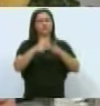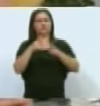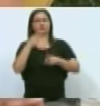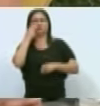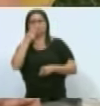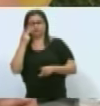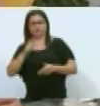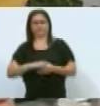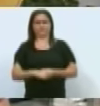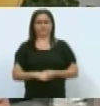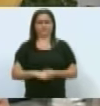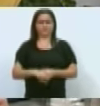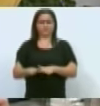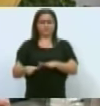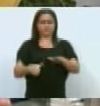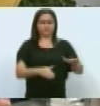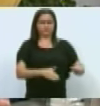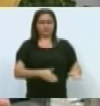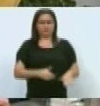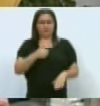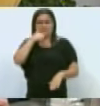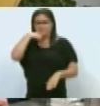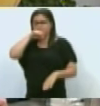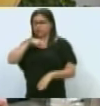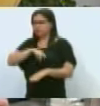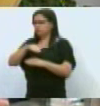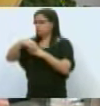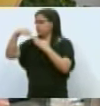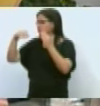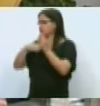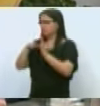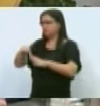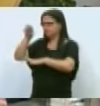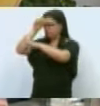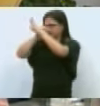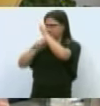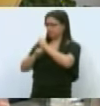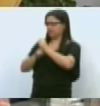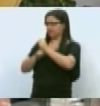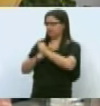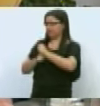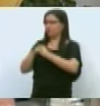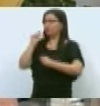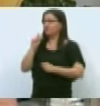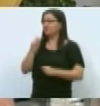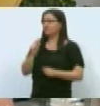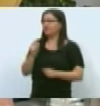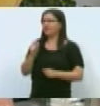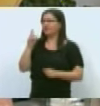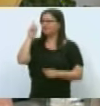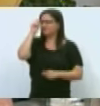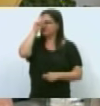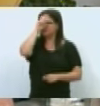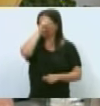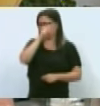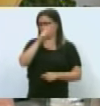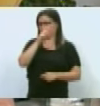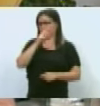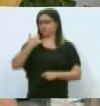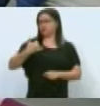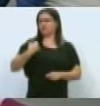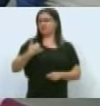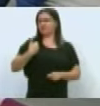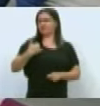acha, tudo que você passou, Isabel, com as duas, qual é o processo mais complicado? Na fase da Manuela, por exemplo,